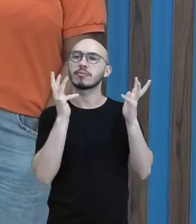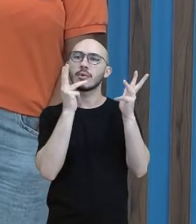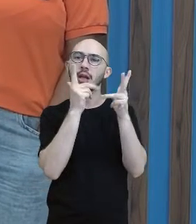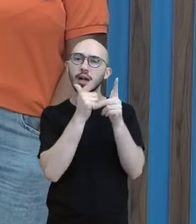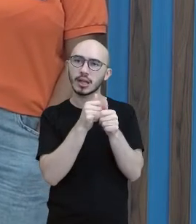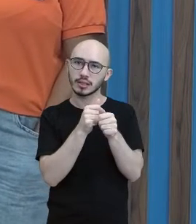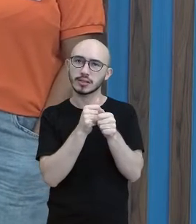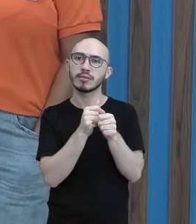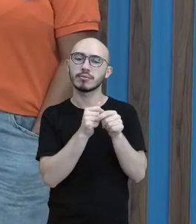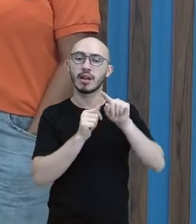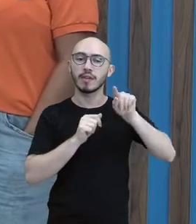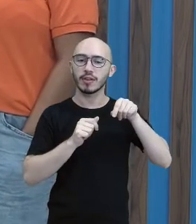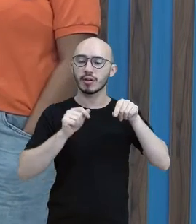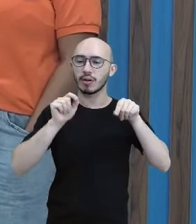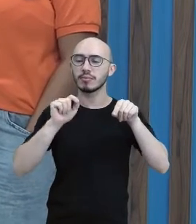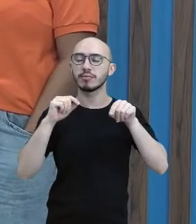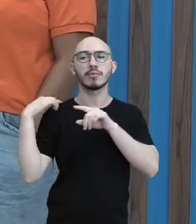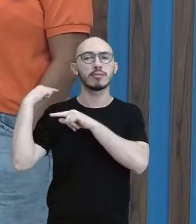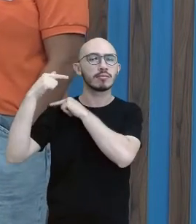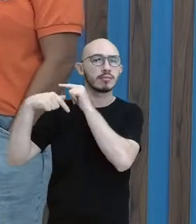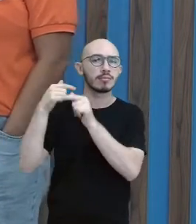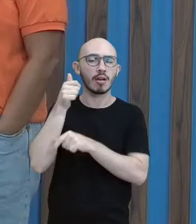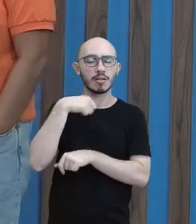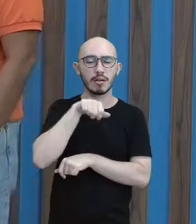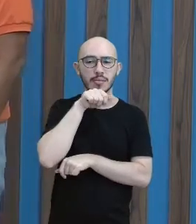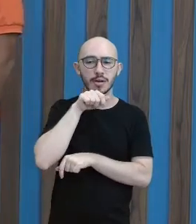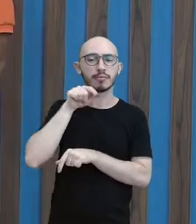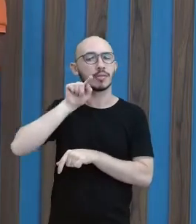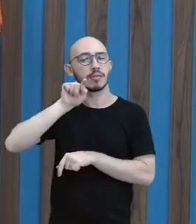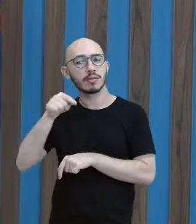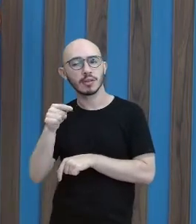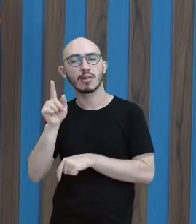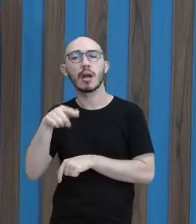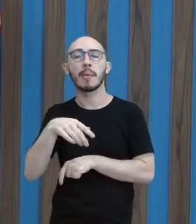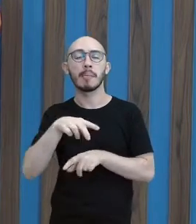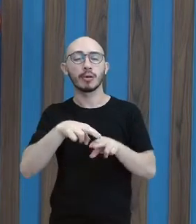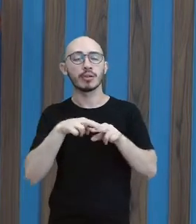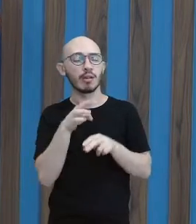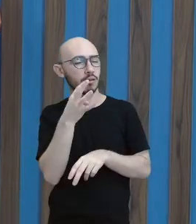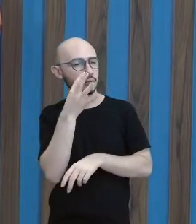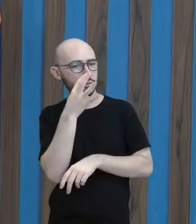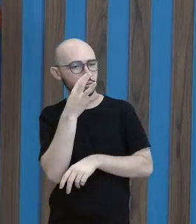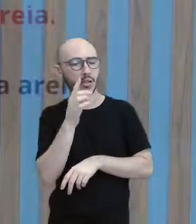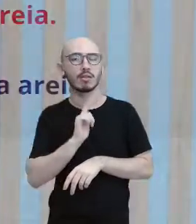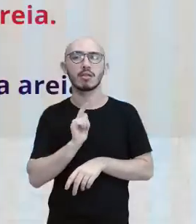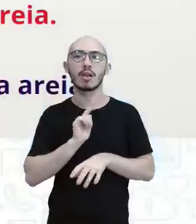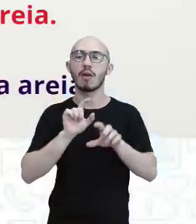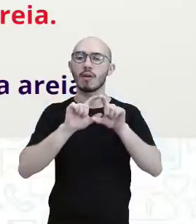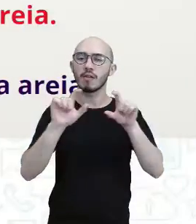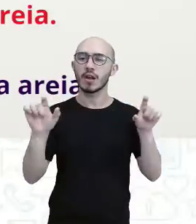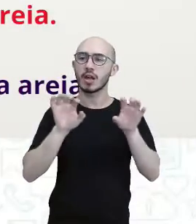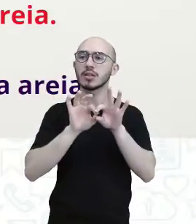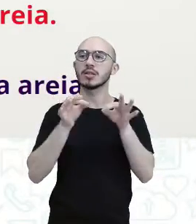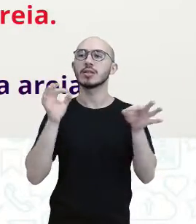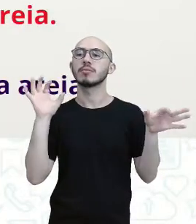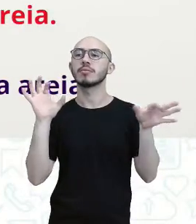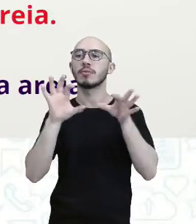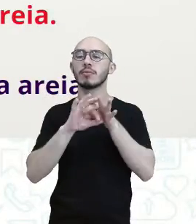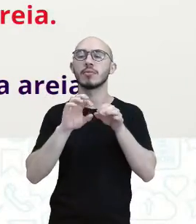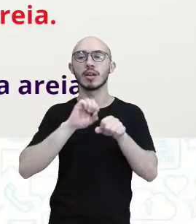da mãe era motivo de admiração. Então, aqui eu tenho uma oração subordinada